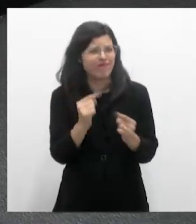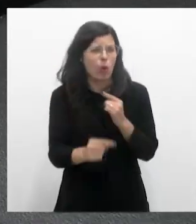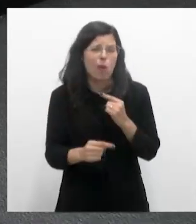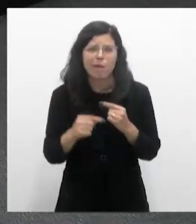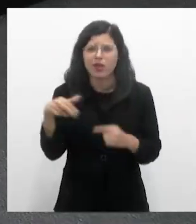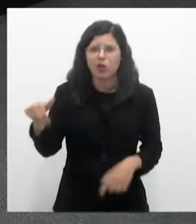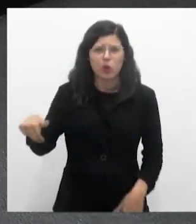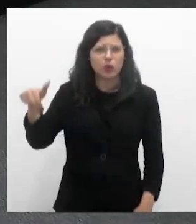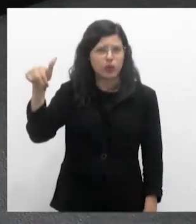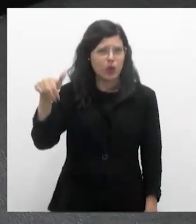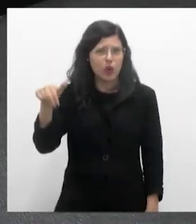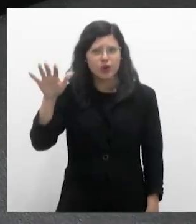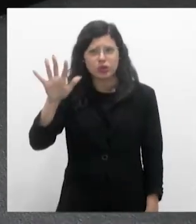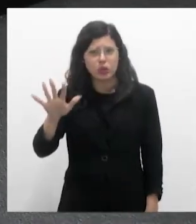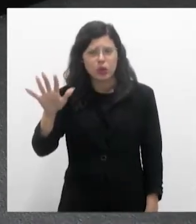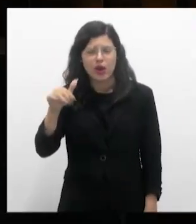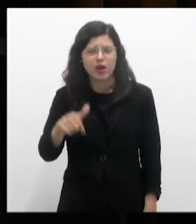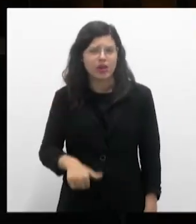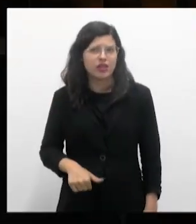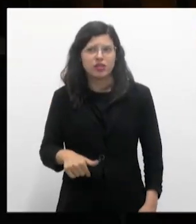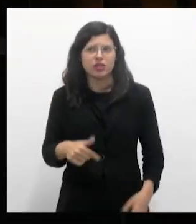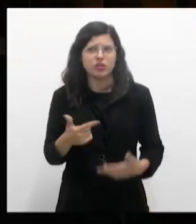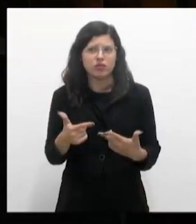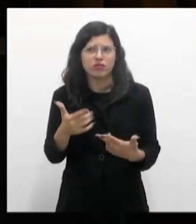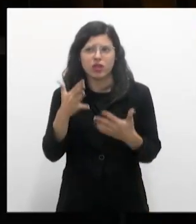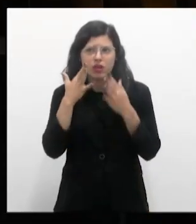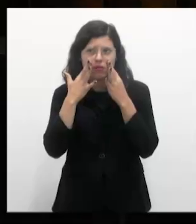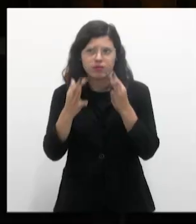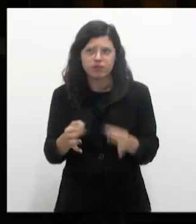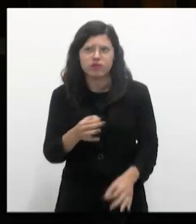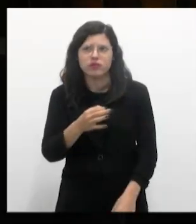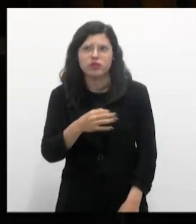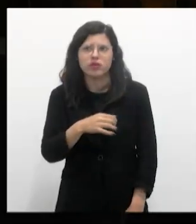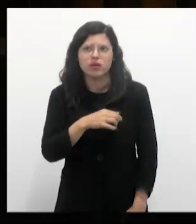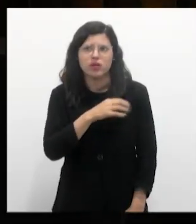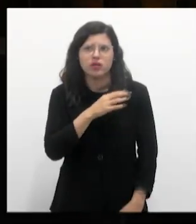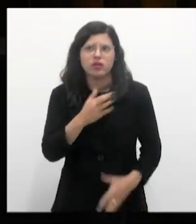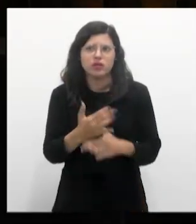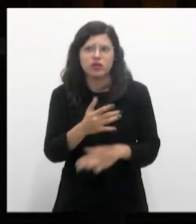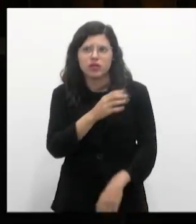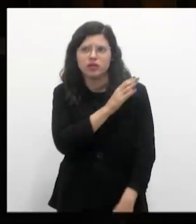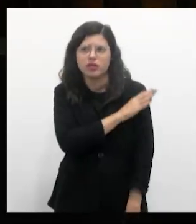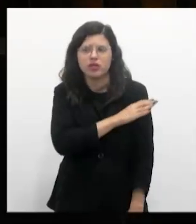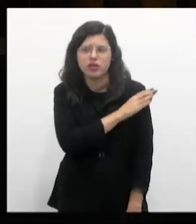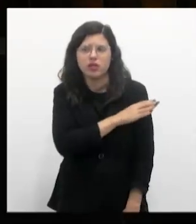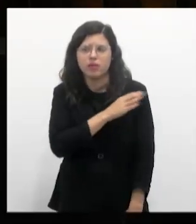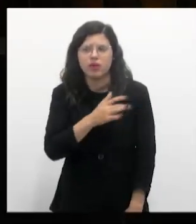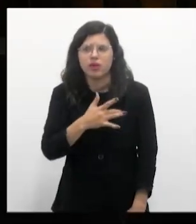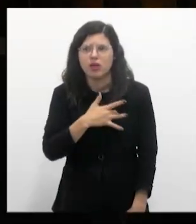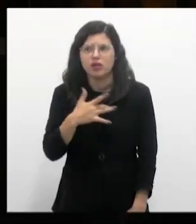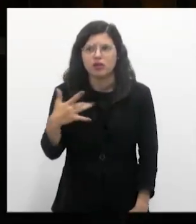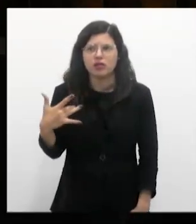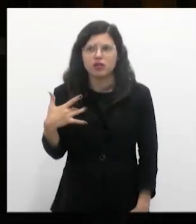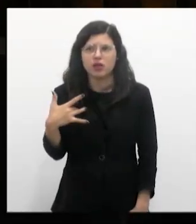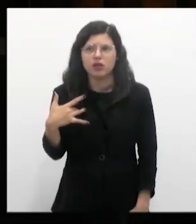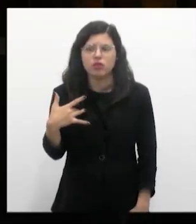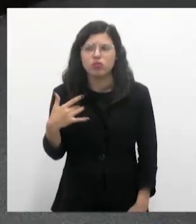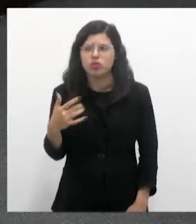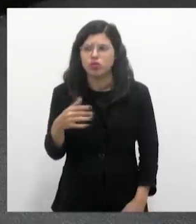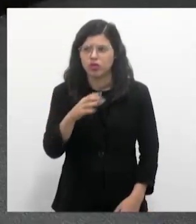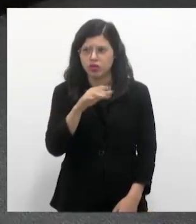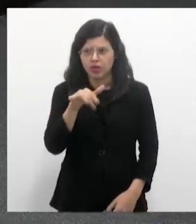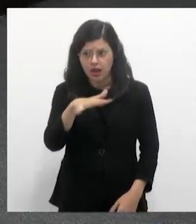carinho, um olhar carinhoso para a cidade de Campos. E a saúde, deputado Tiago Rangel, a saúde de